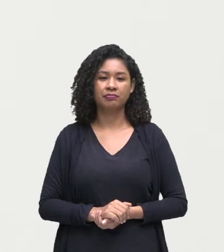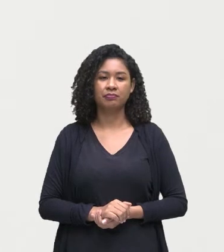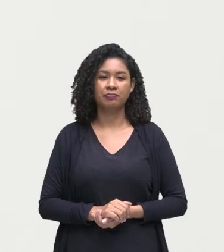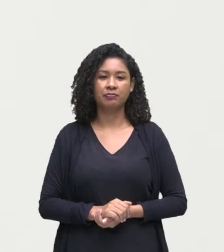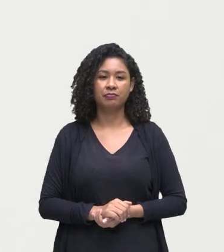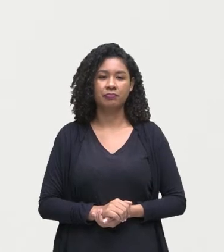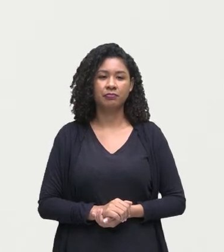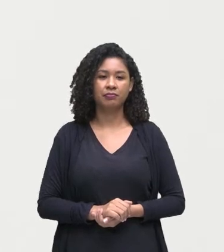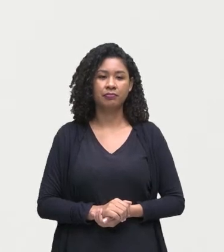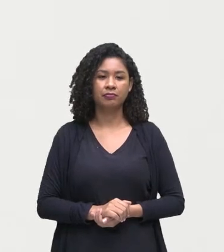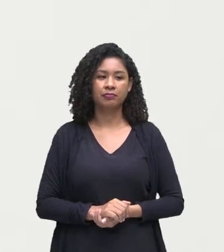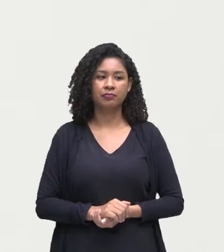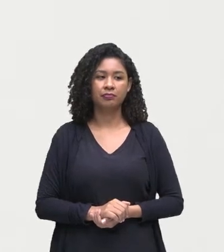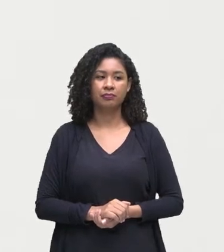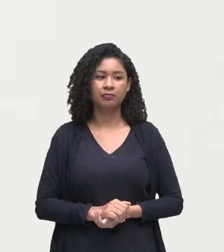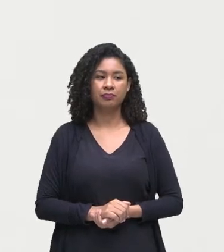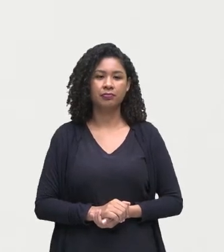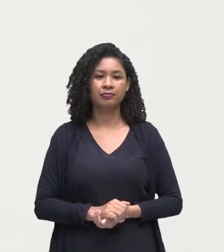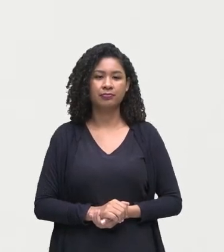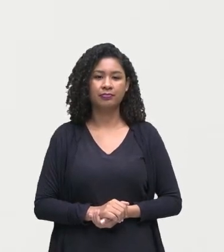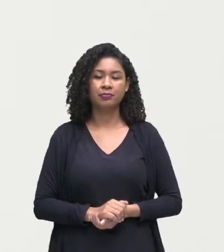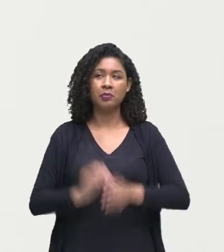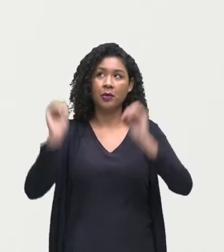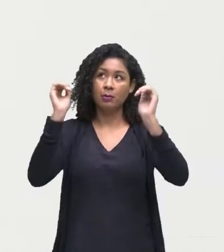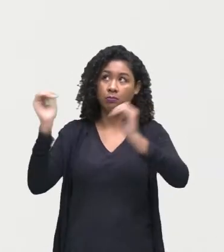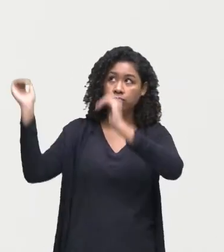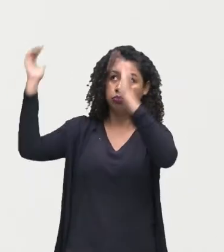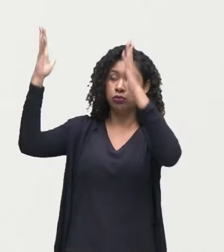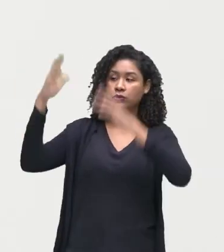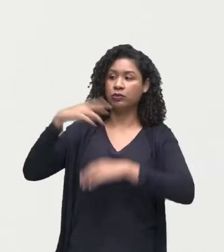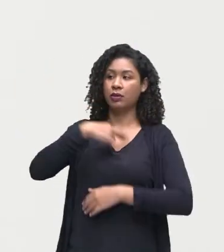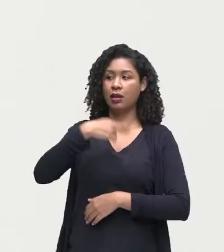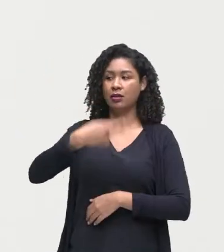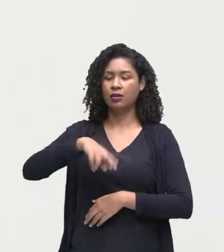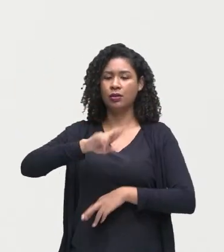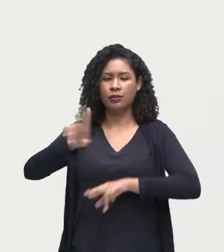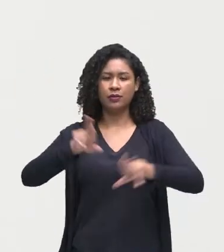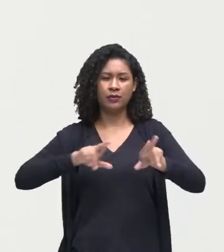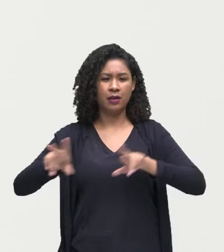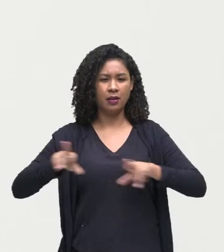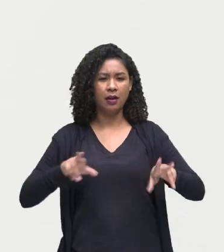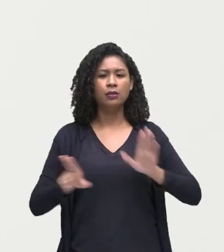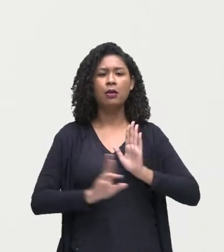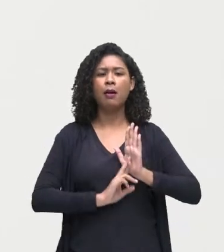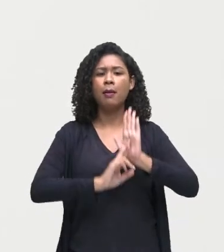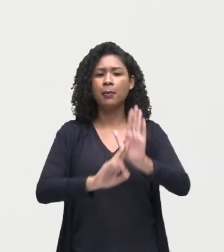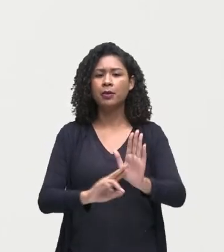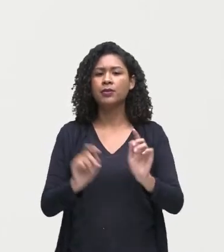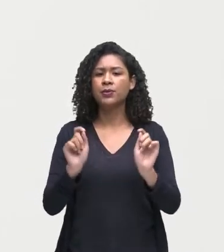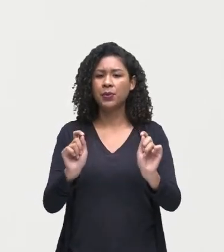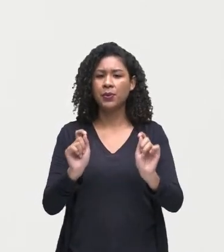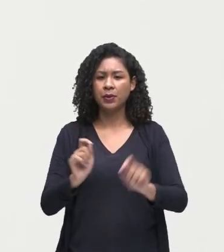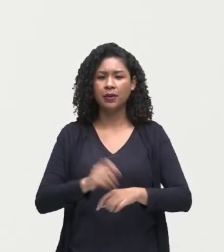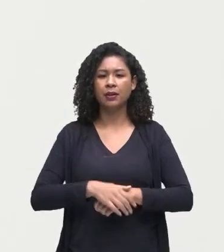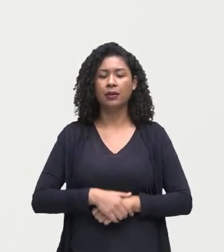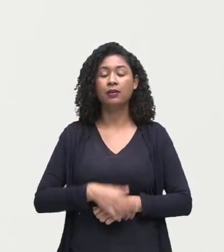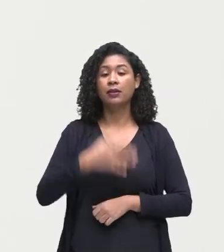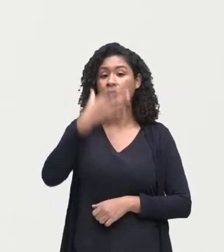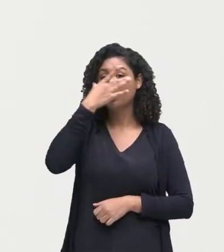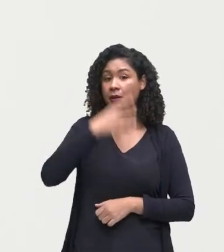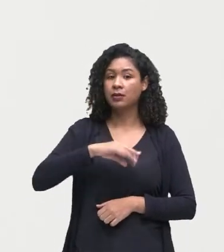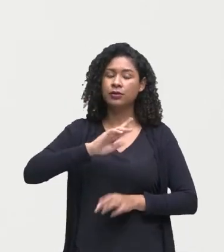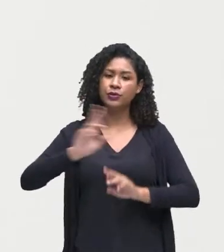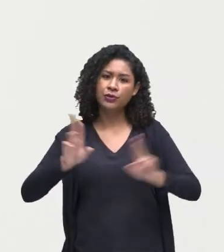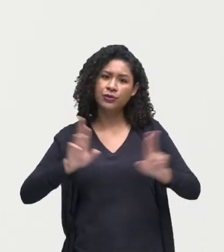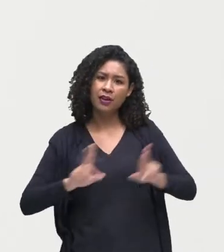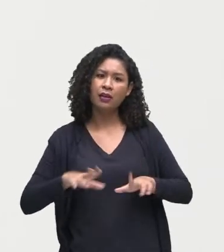o transcendente nas diferentes religiões também representa o seguinte, diferentes faces conforme a cultura, que eu falei há pouco,